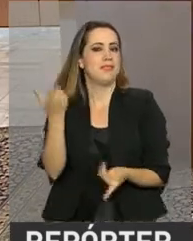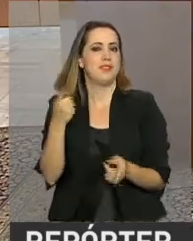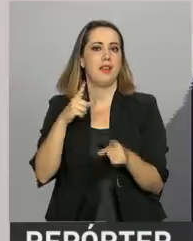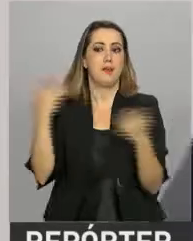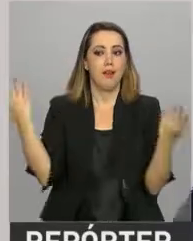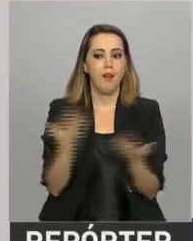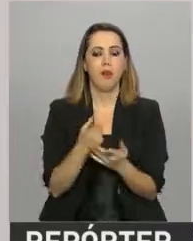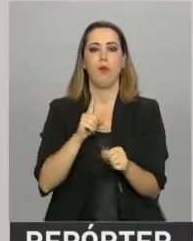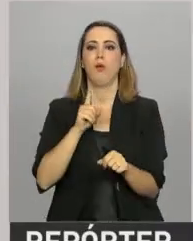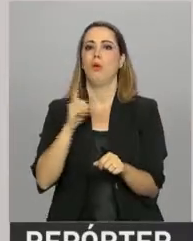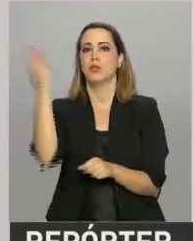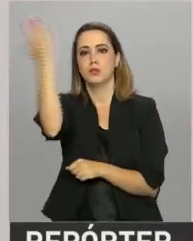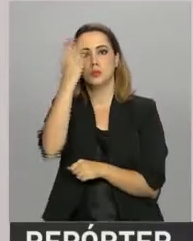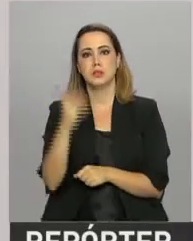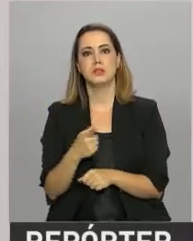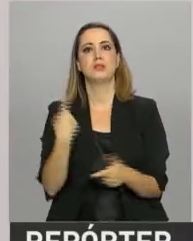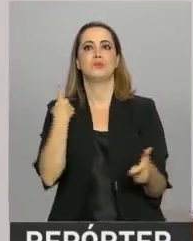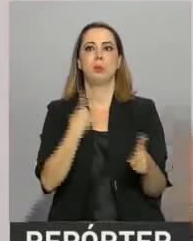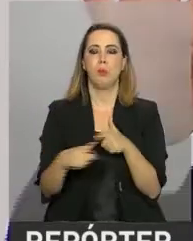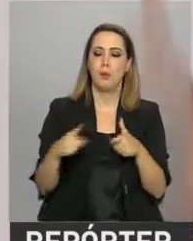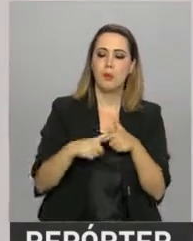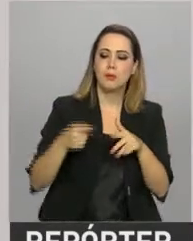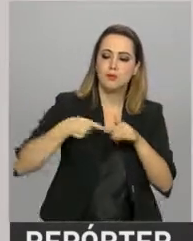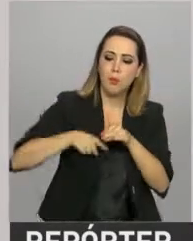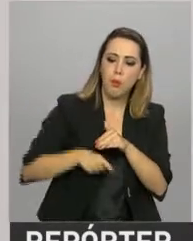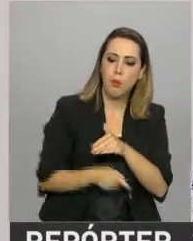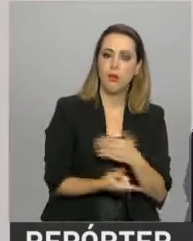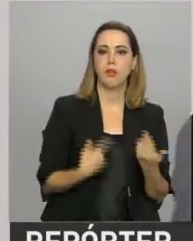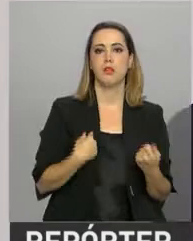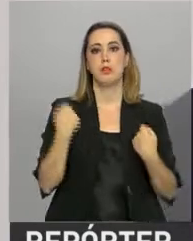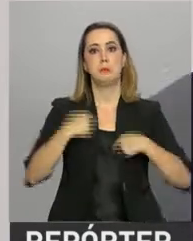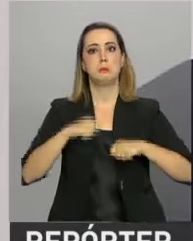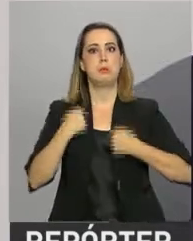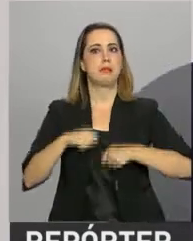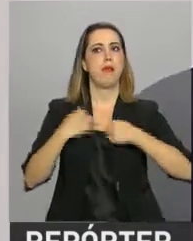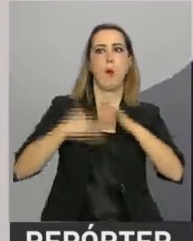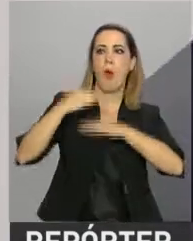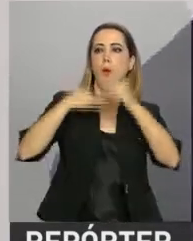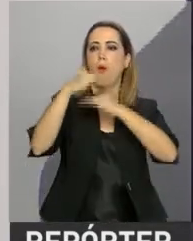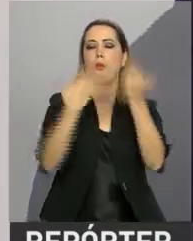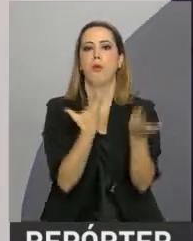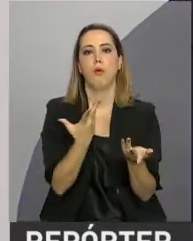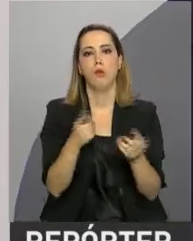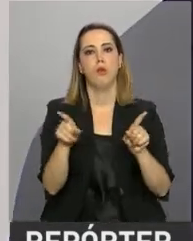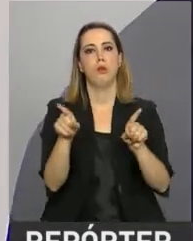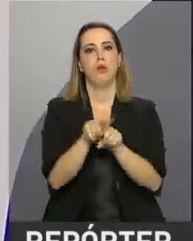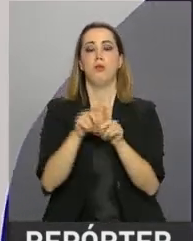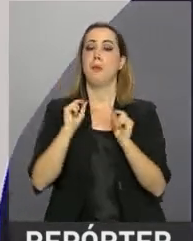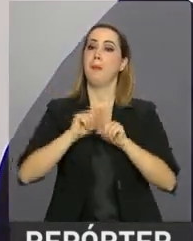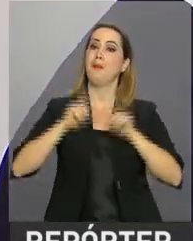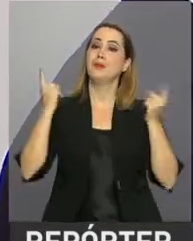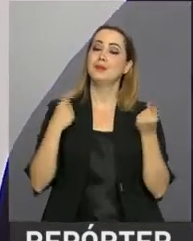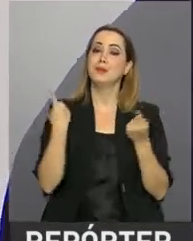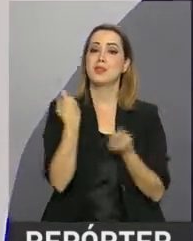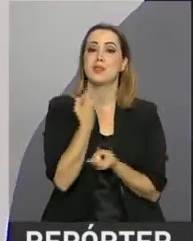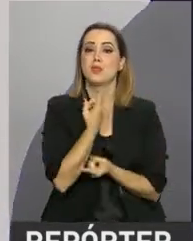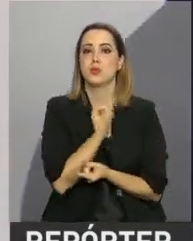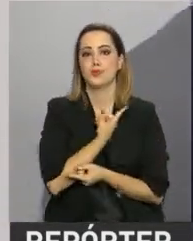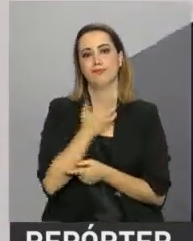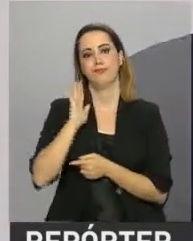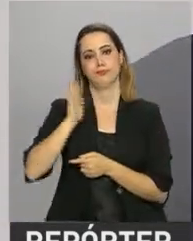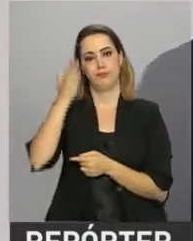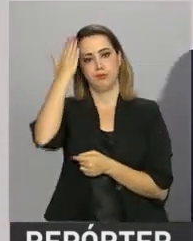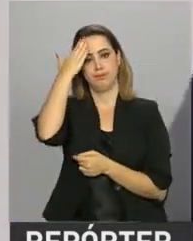recessão profunda exige-se logo crescimento passando por cima da recessão e nós que temos